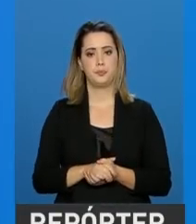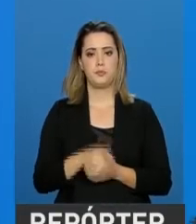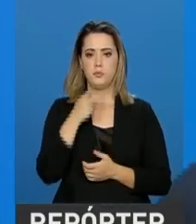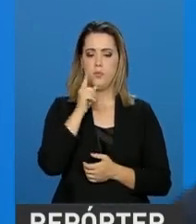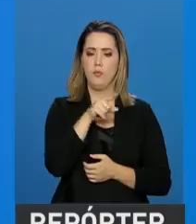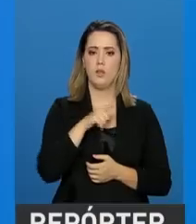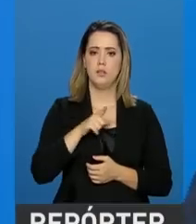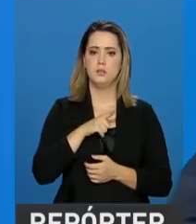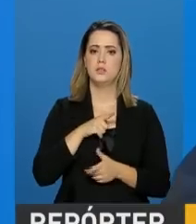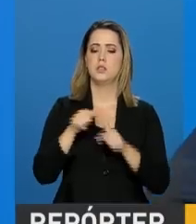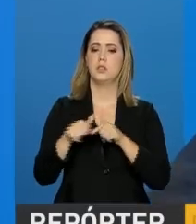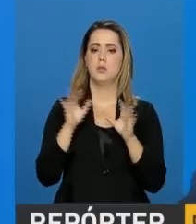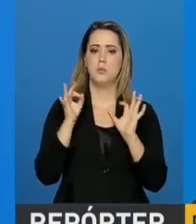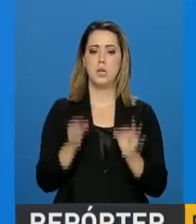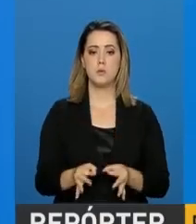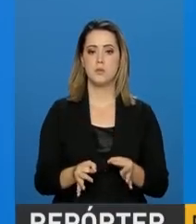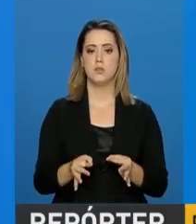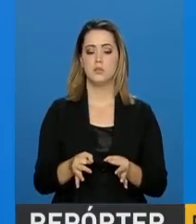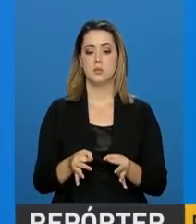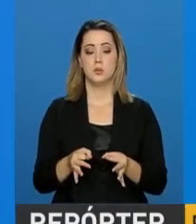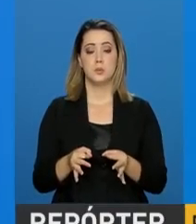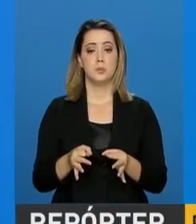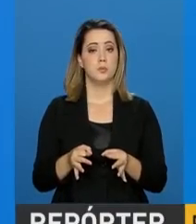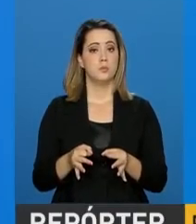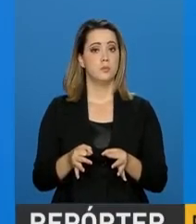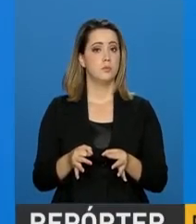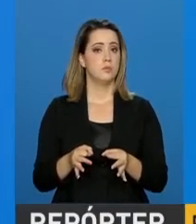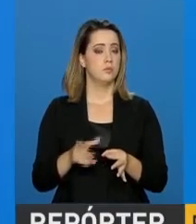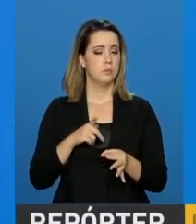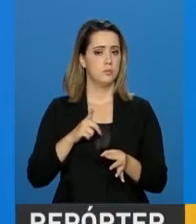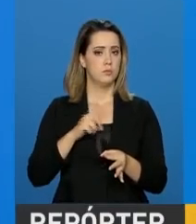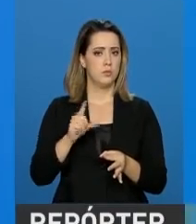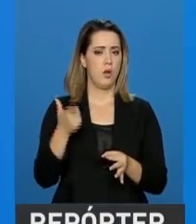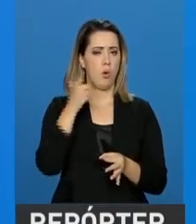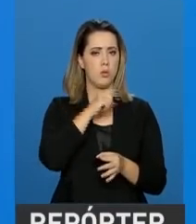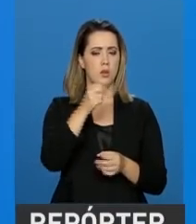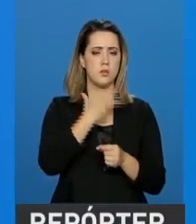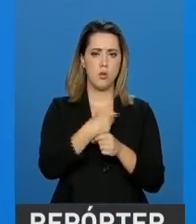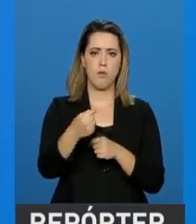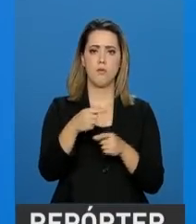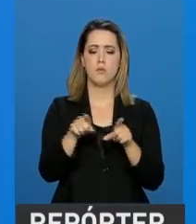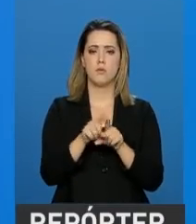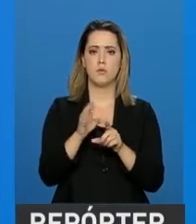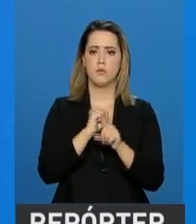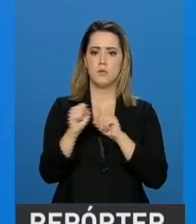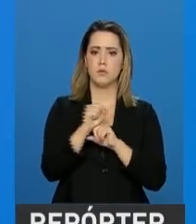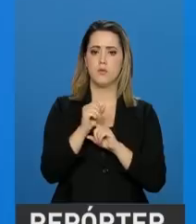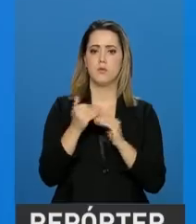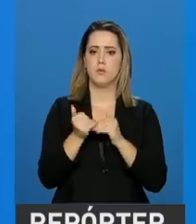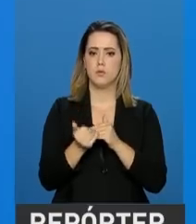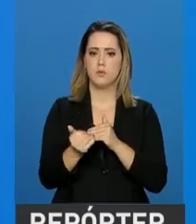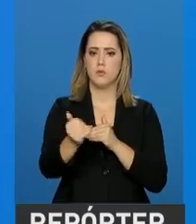efetivas concretas de fato e que se realizam a sociedade